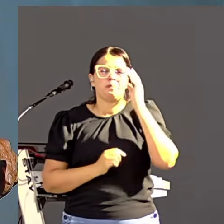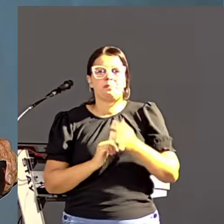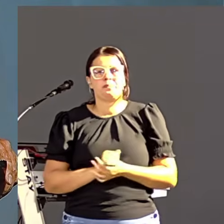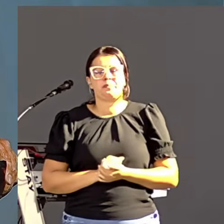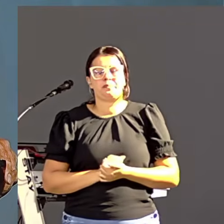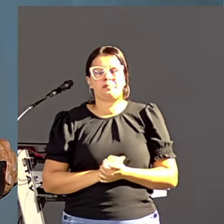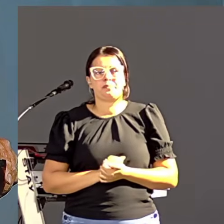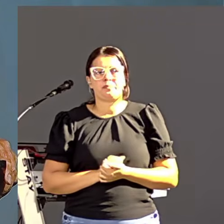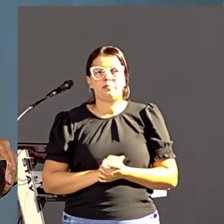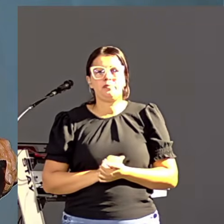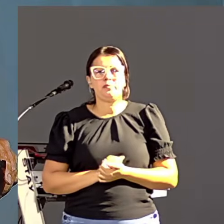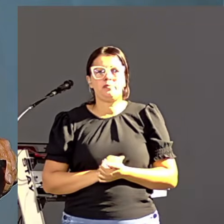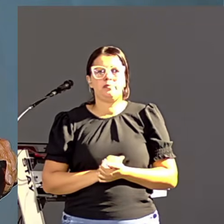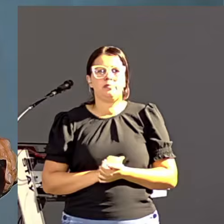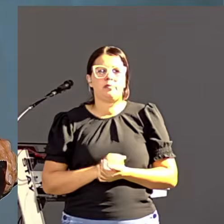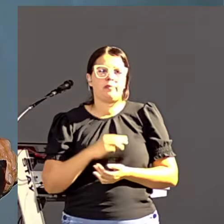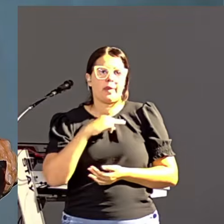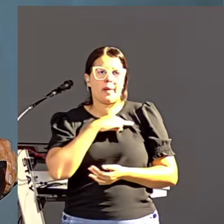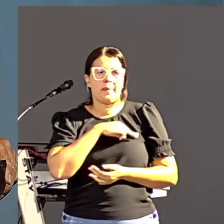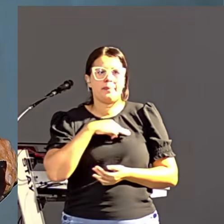Evangelho de Jesus Cristo, capítulo